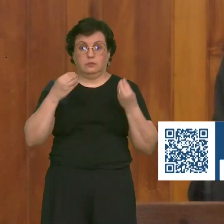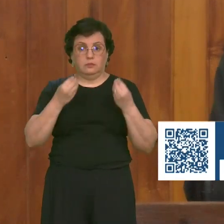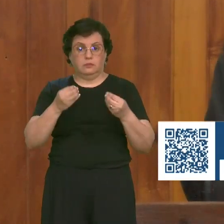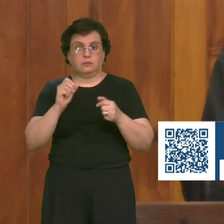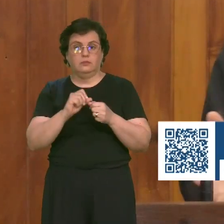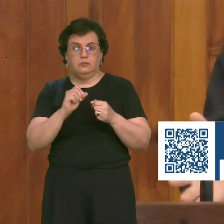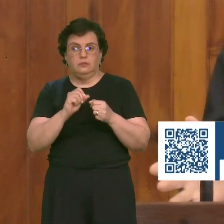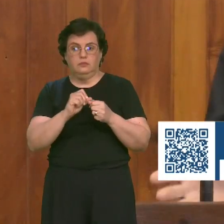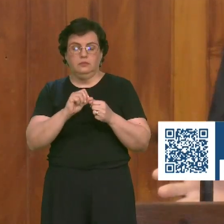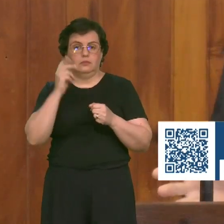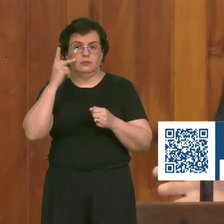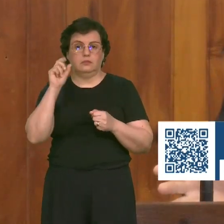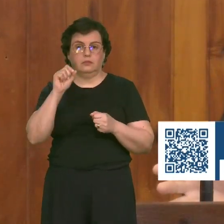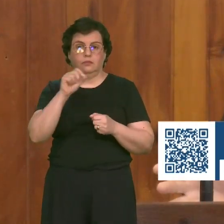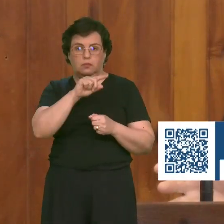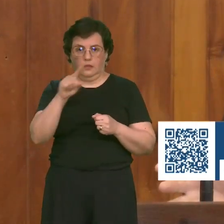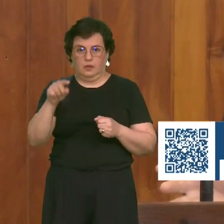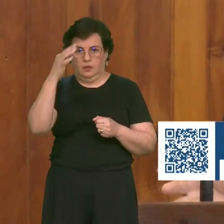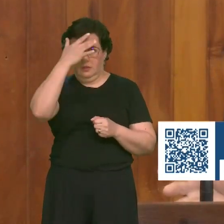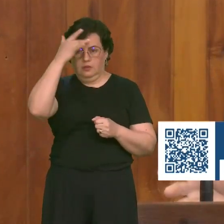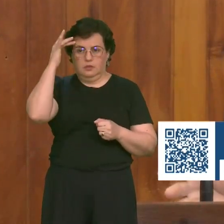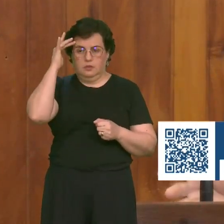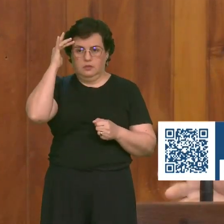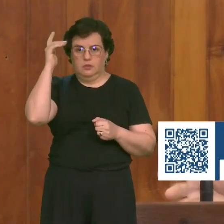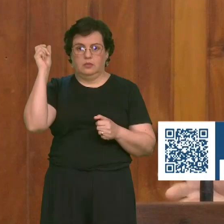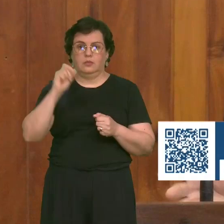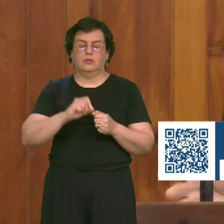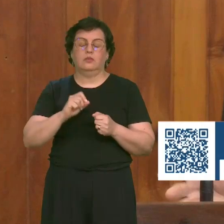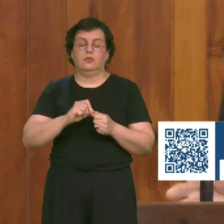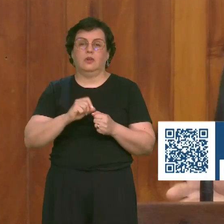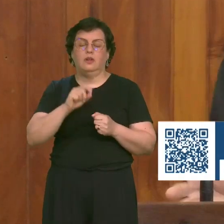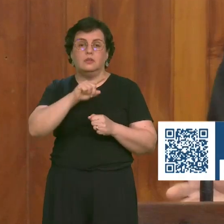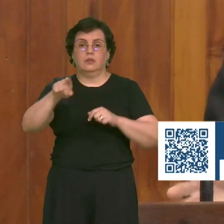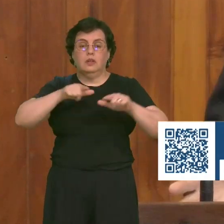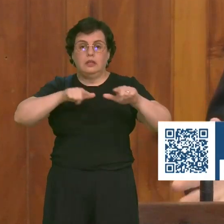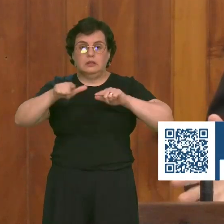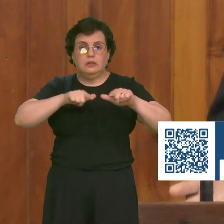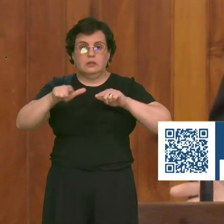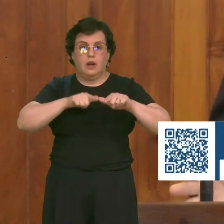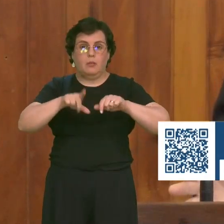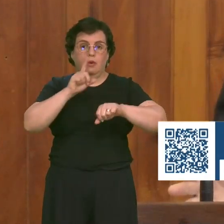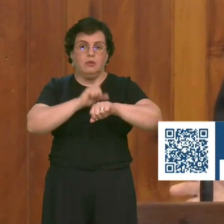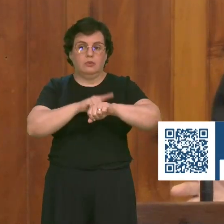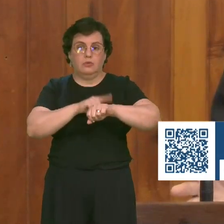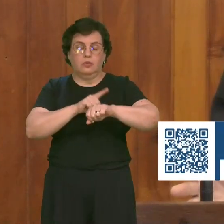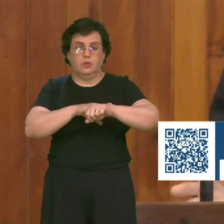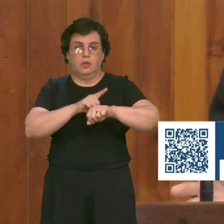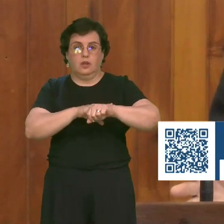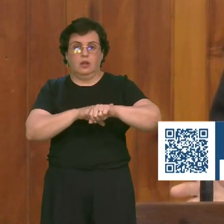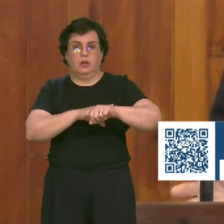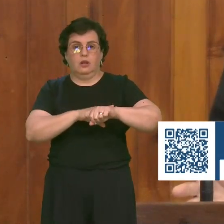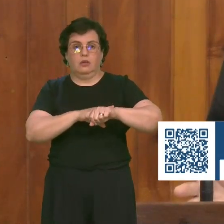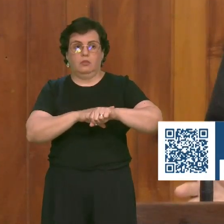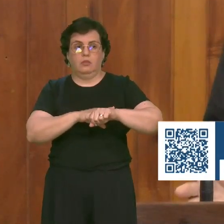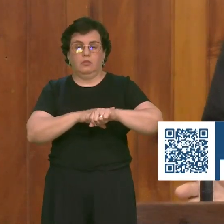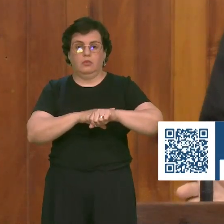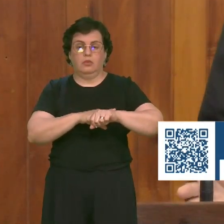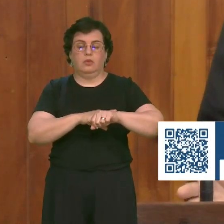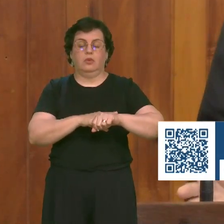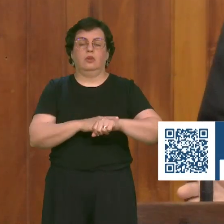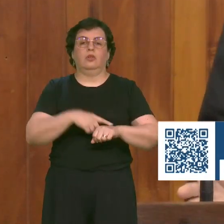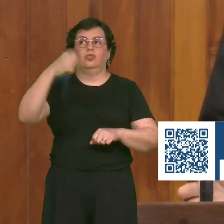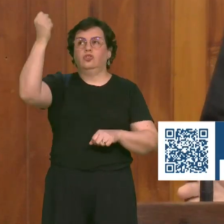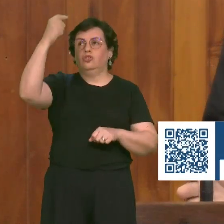adequação para que esses profissionais façam Essas atividades nos períodos onde a exposição